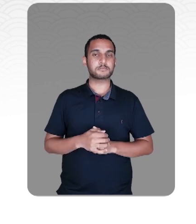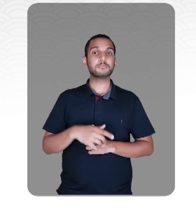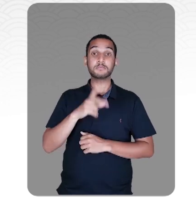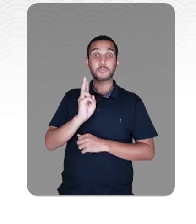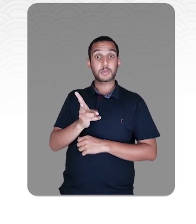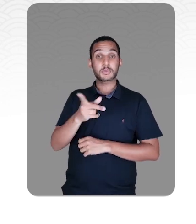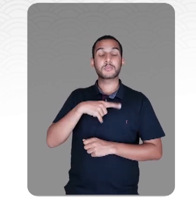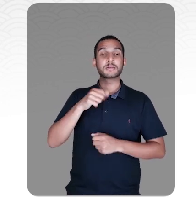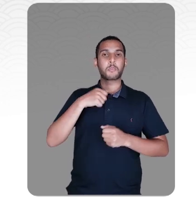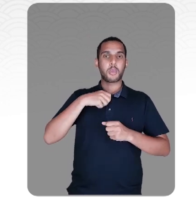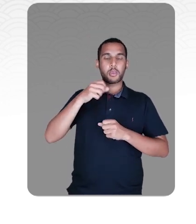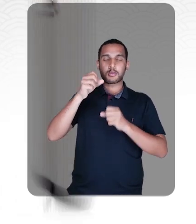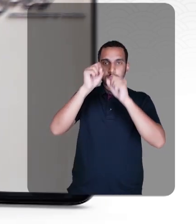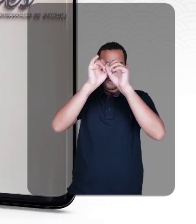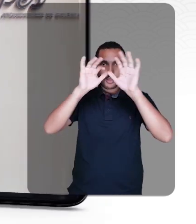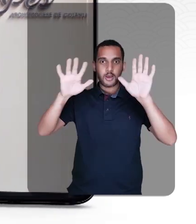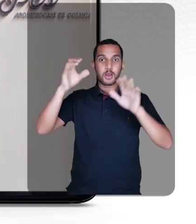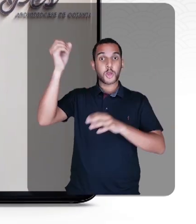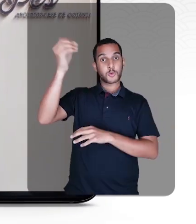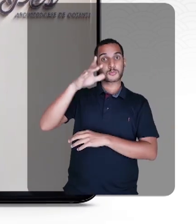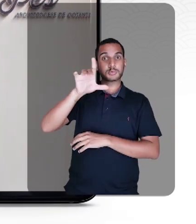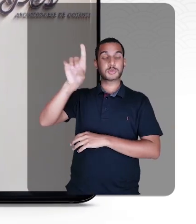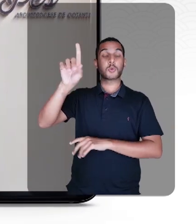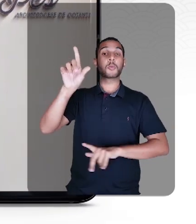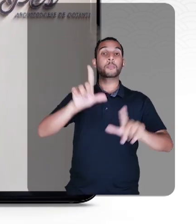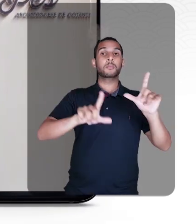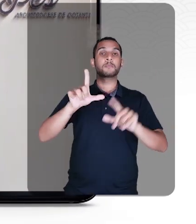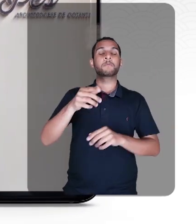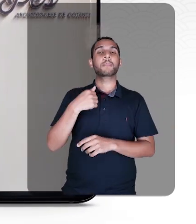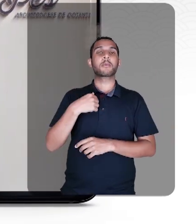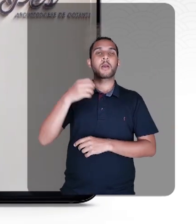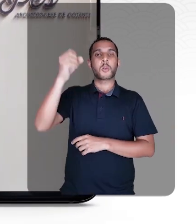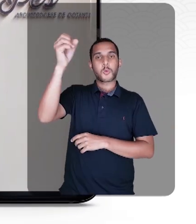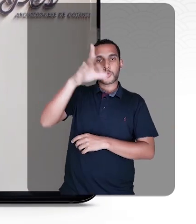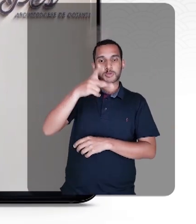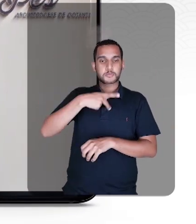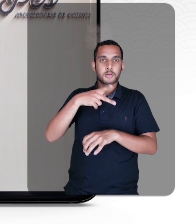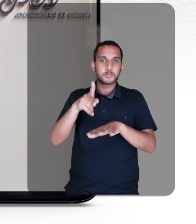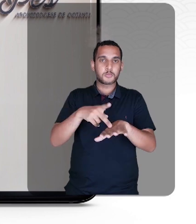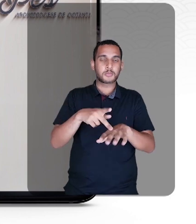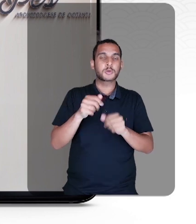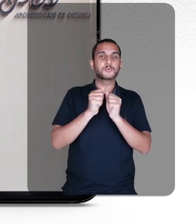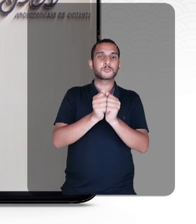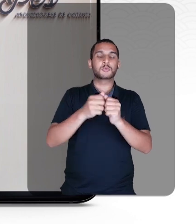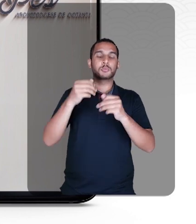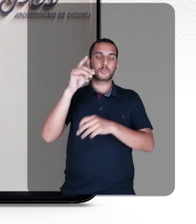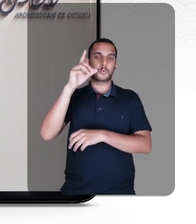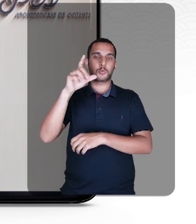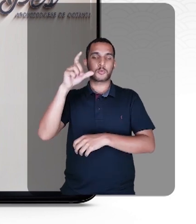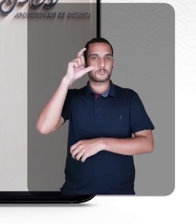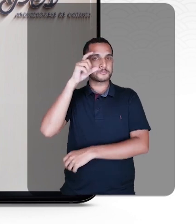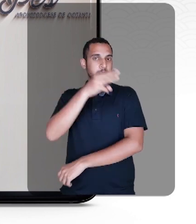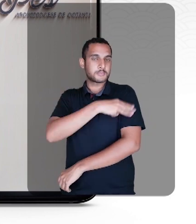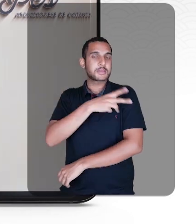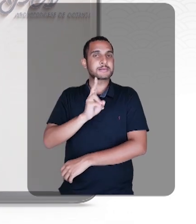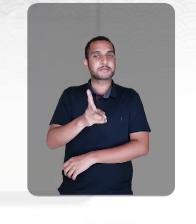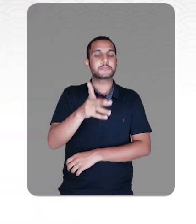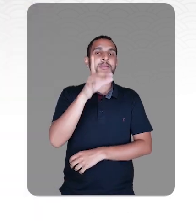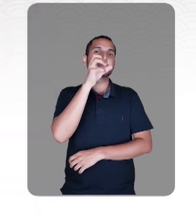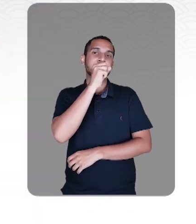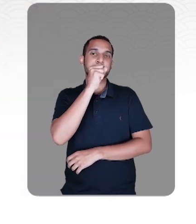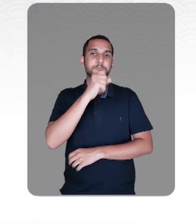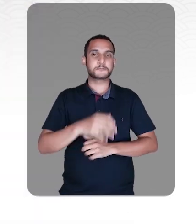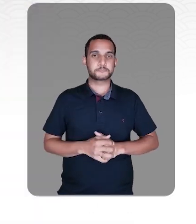Precisamos estar sempre iluminados pela Palavra de Deus, com o programa Lâmpada para os Meus Pés, com Dom Moacir, aos